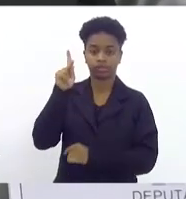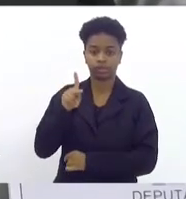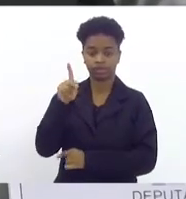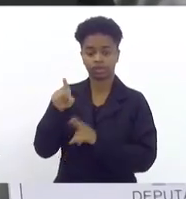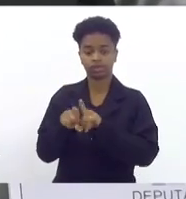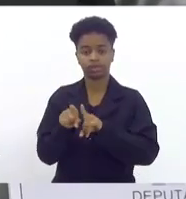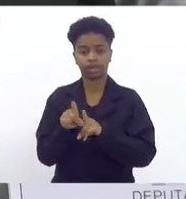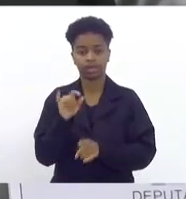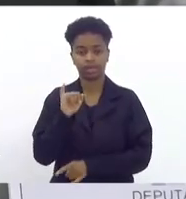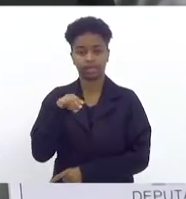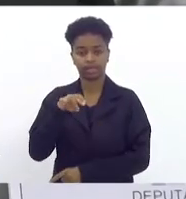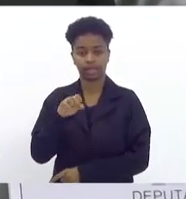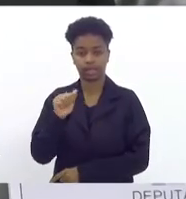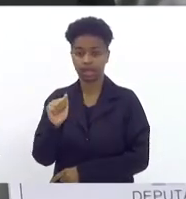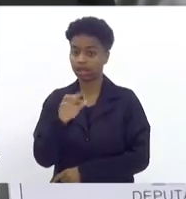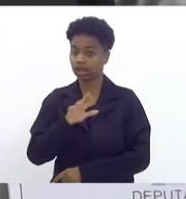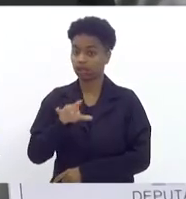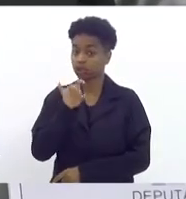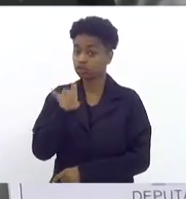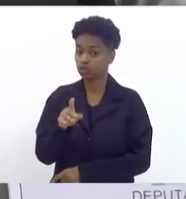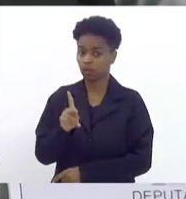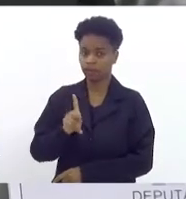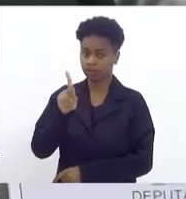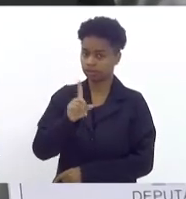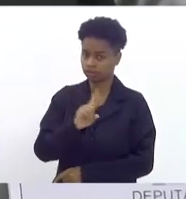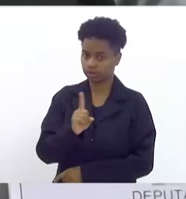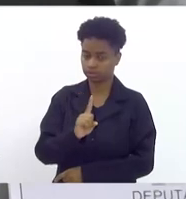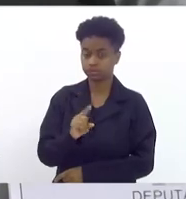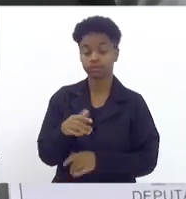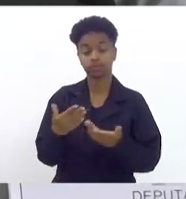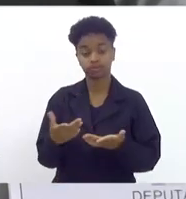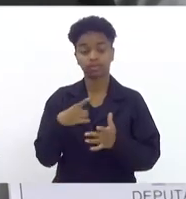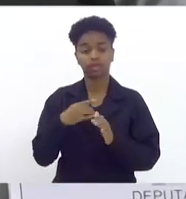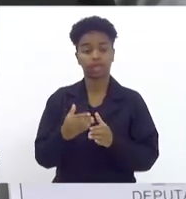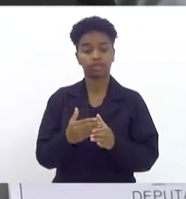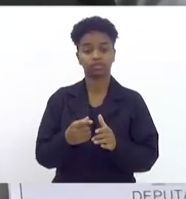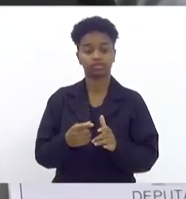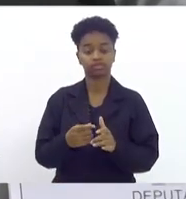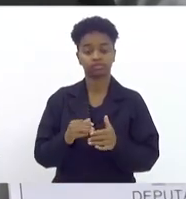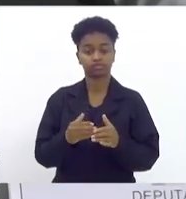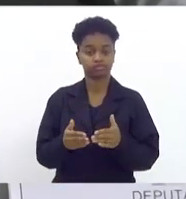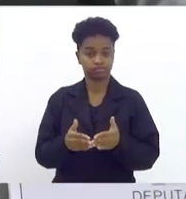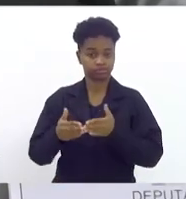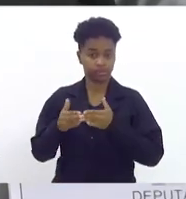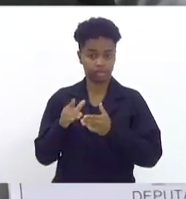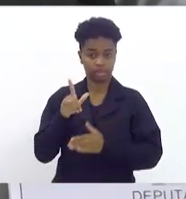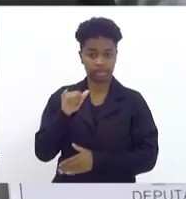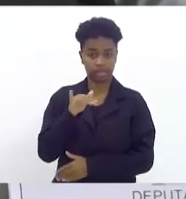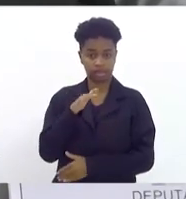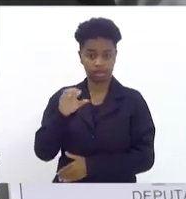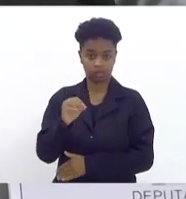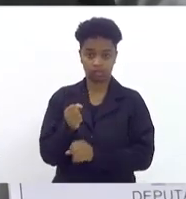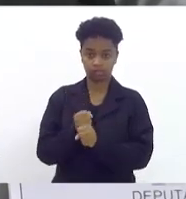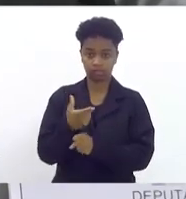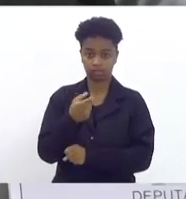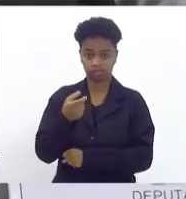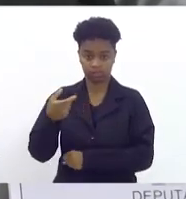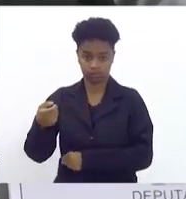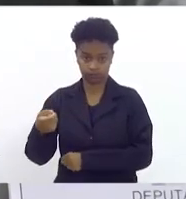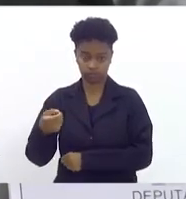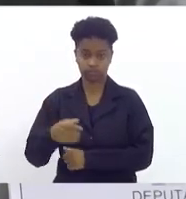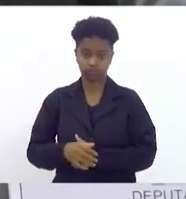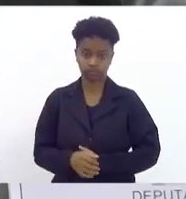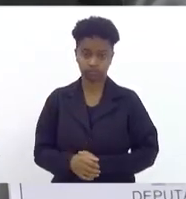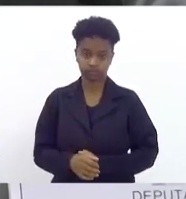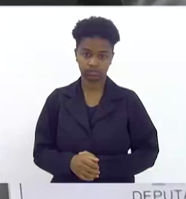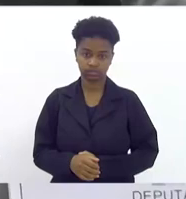INEA. Não foi apenas da Petrobras. E houve a suspensão de um leilão em 2020,